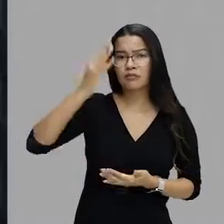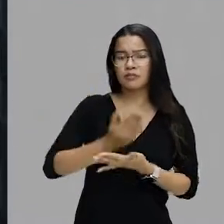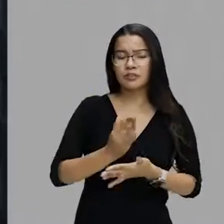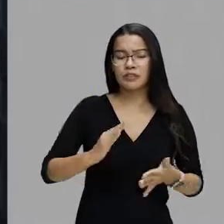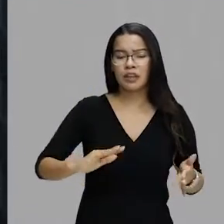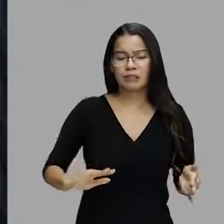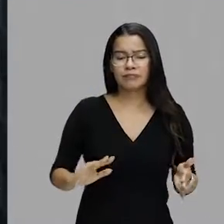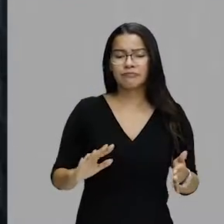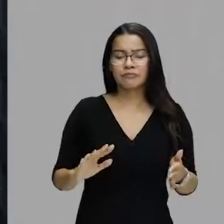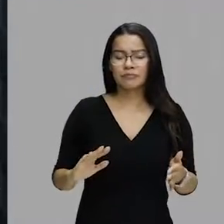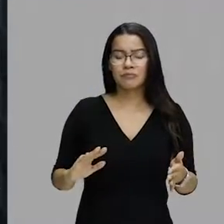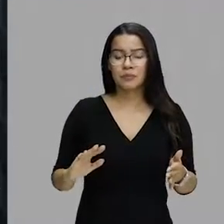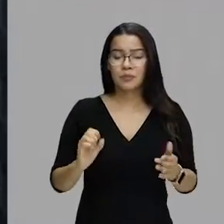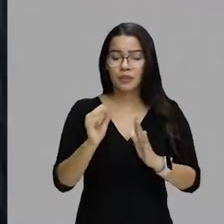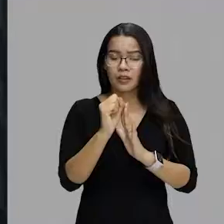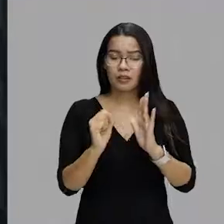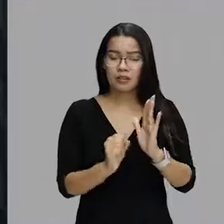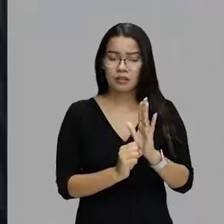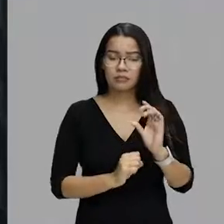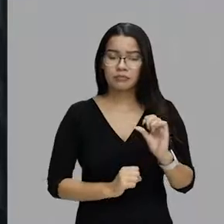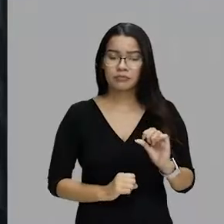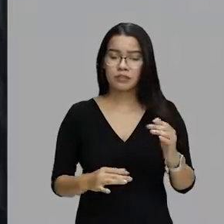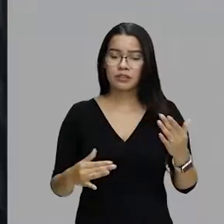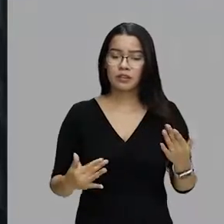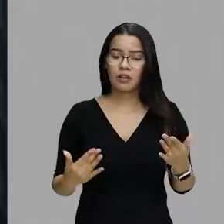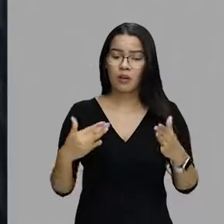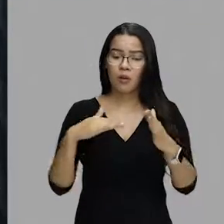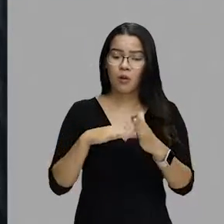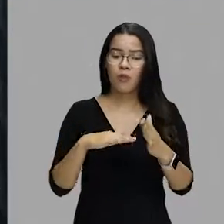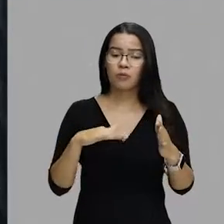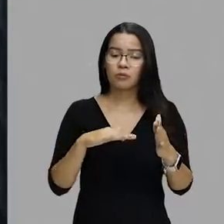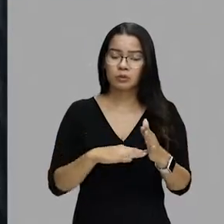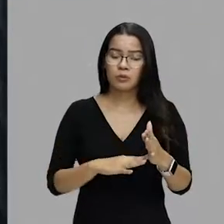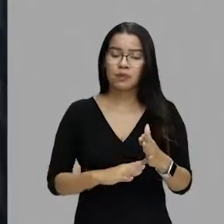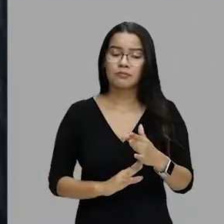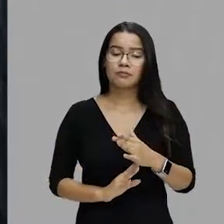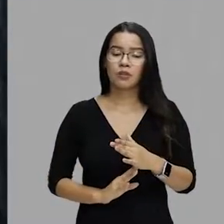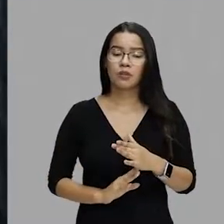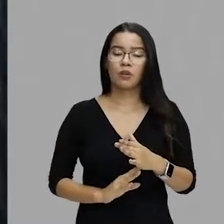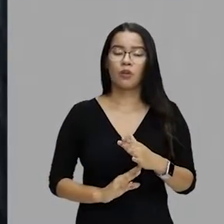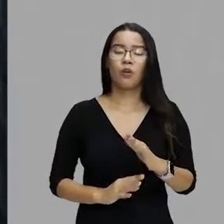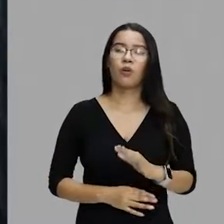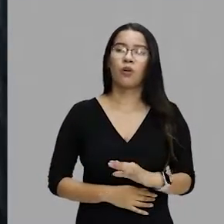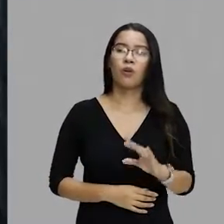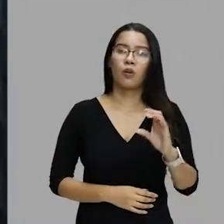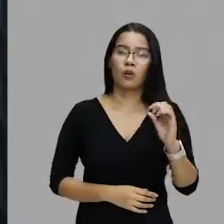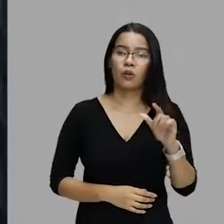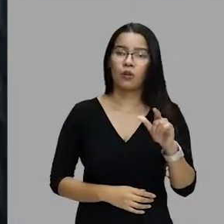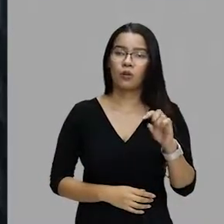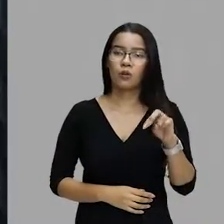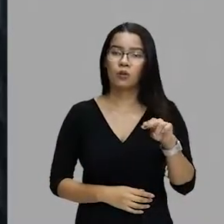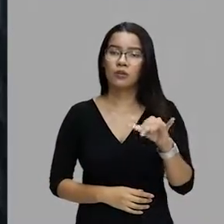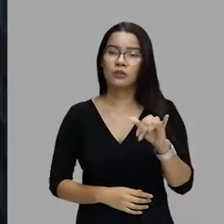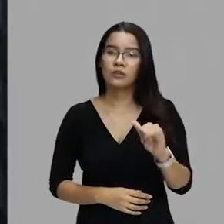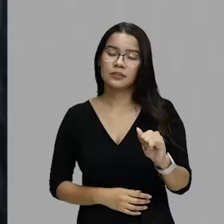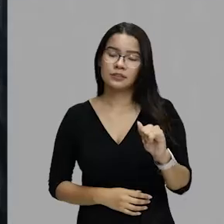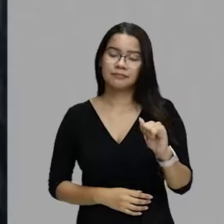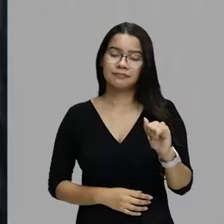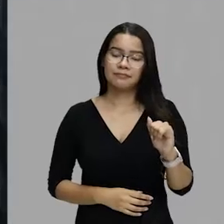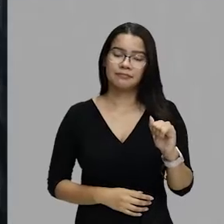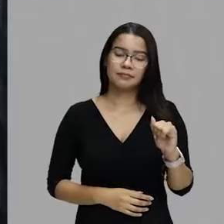foi a última colônia hispânica a se libertar do sistema colonial espanhol. Foi a última